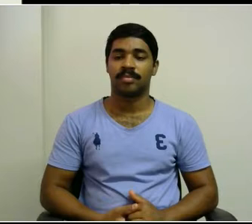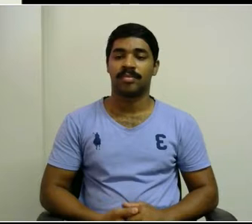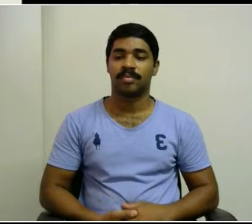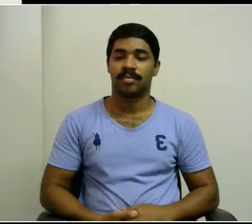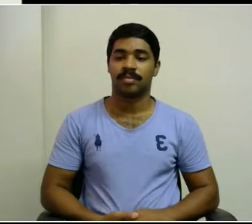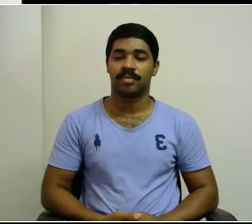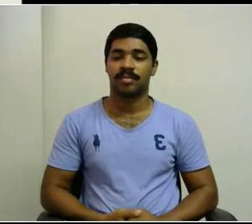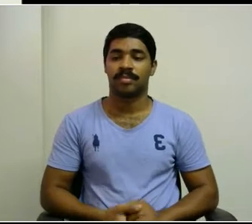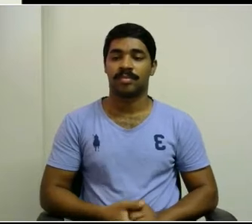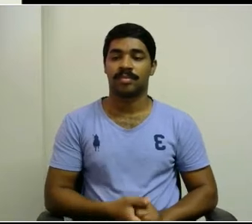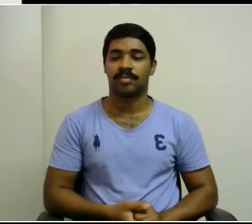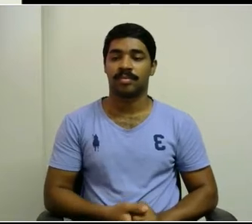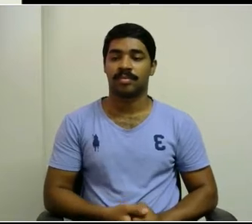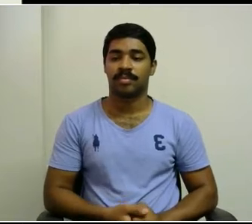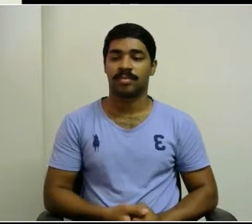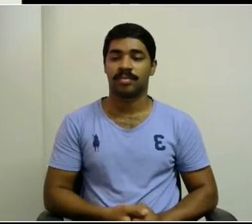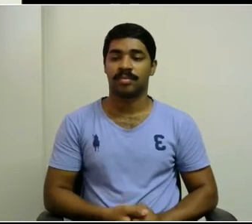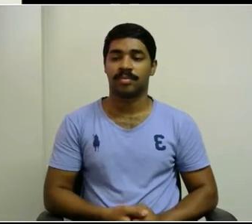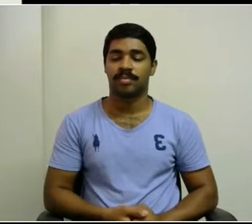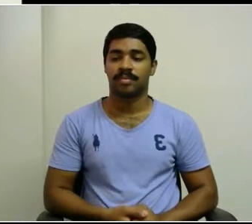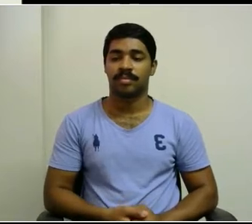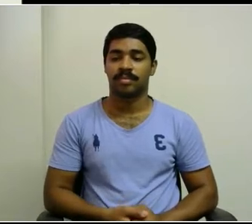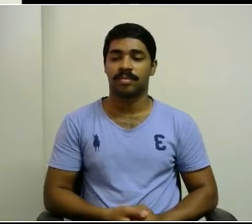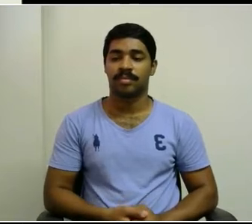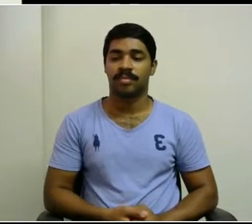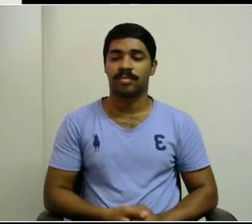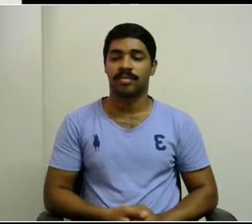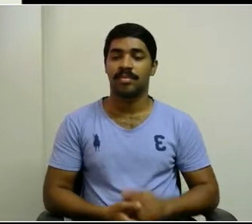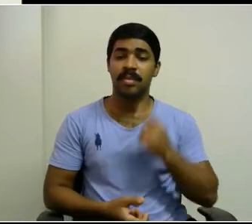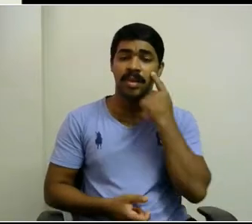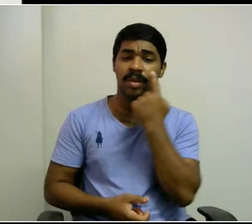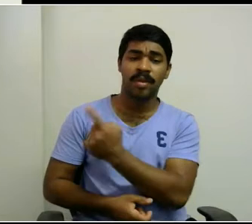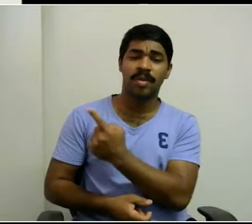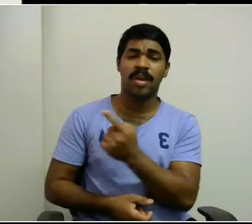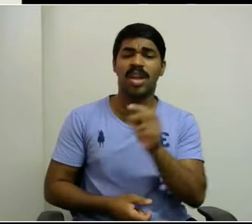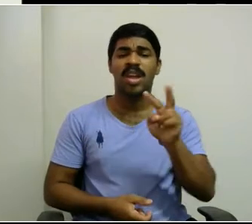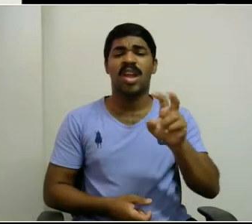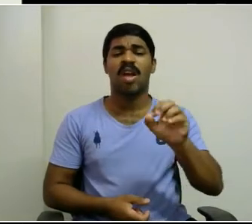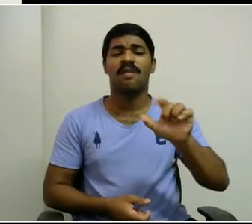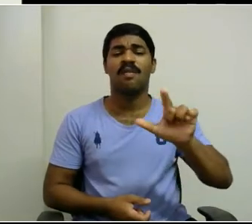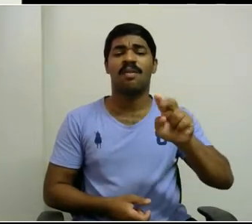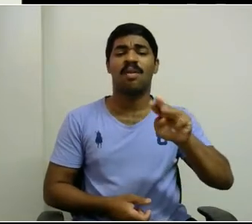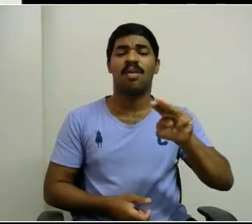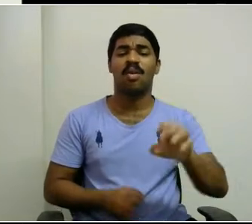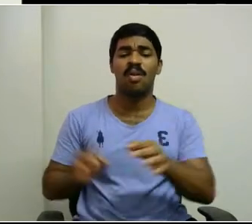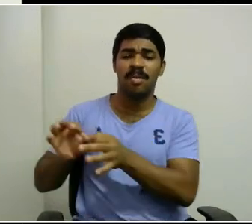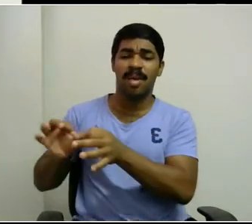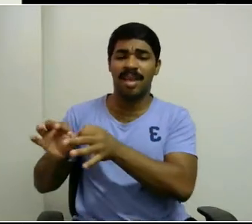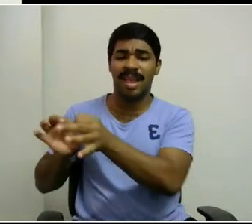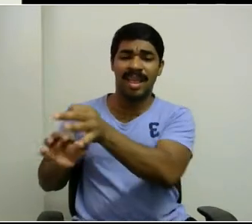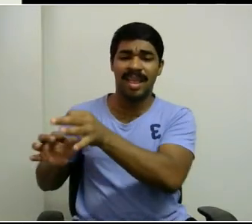mais 3. Então, na verdade, o volume do prisma A, ele é igual a 10